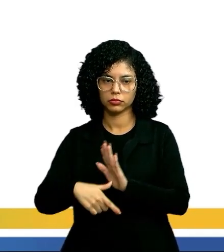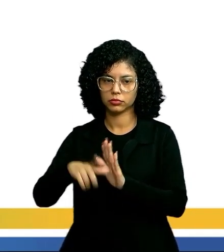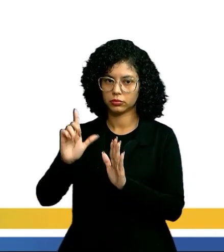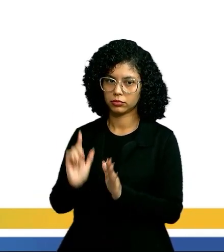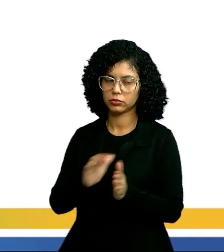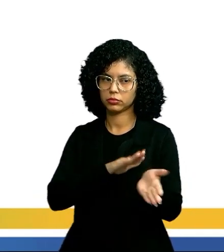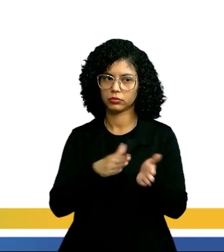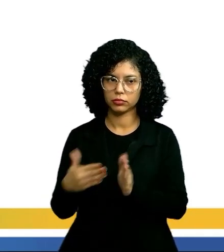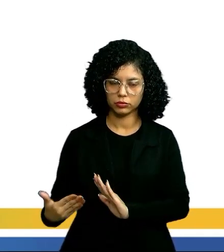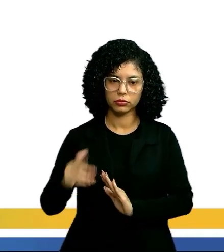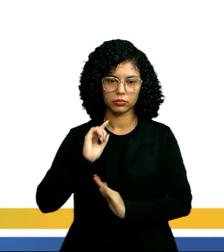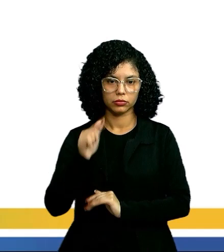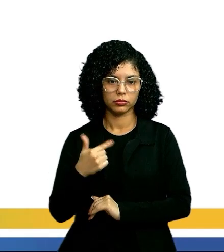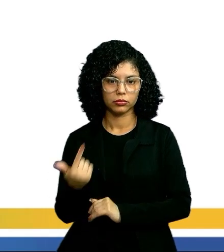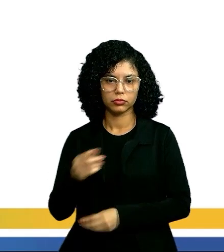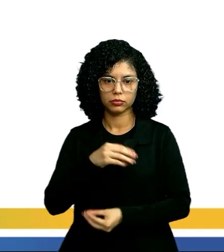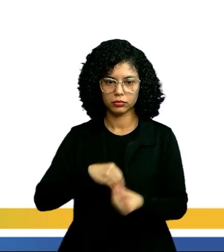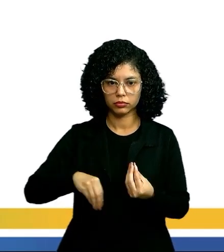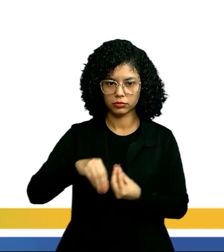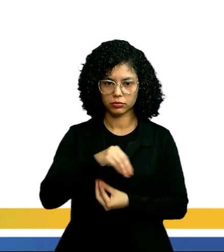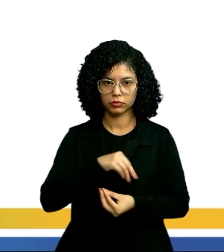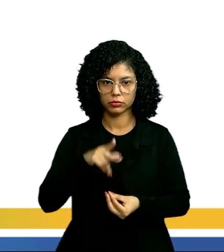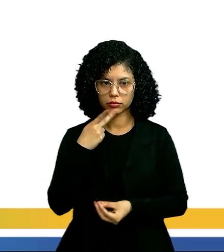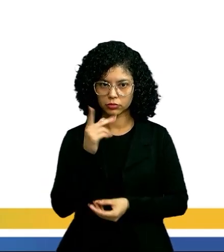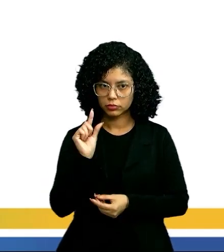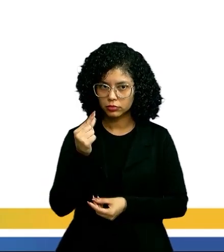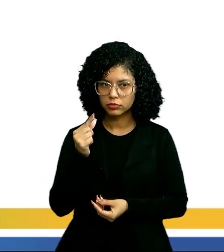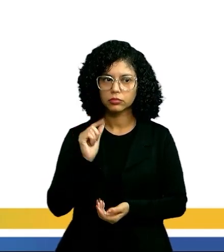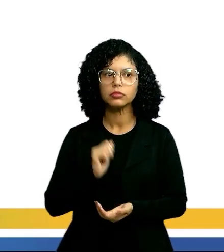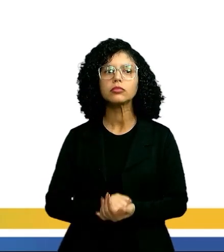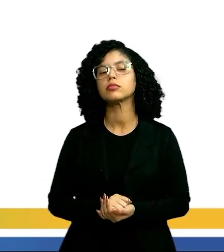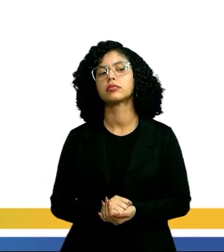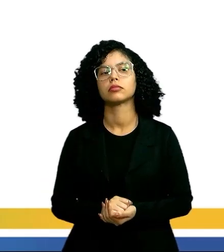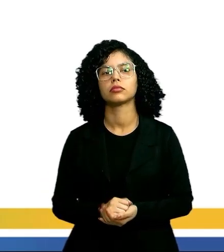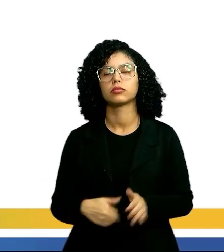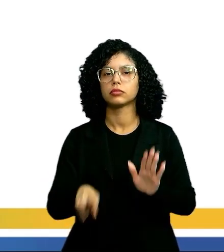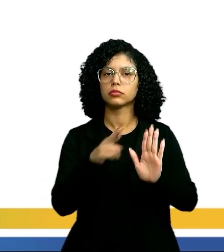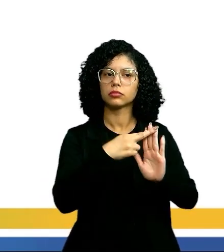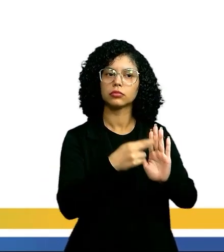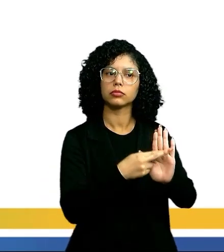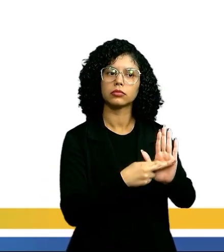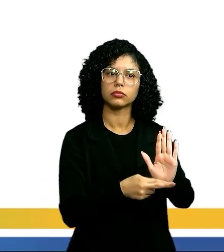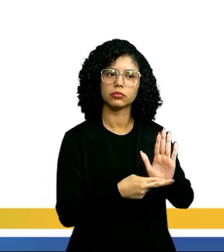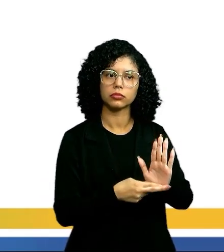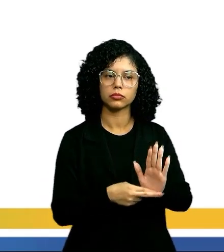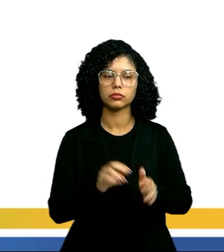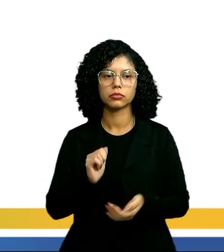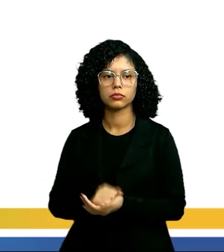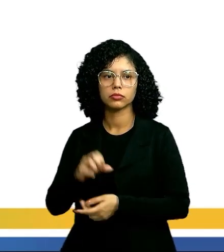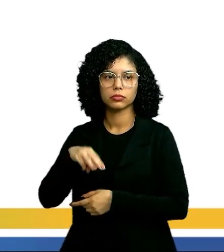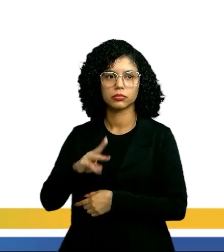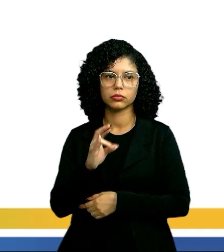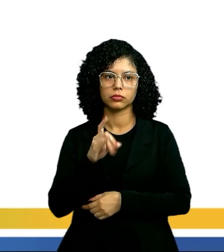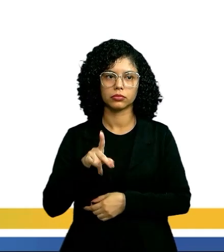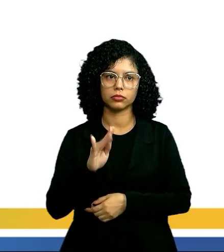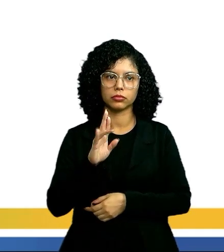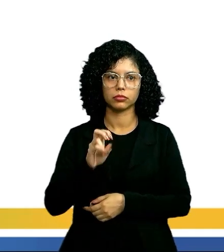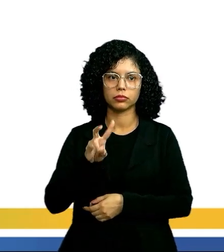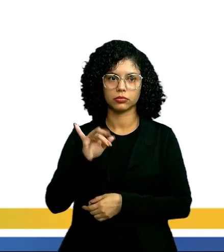Antes de eu passar para a próxima reação, eu vou falar só um pouquinho de uma regra bastante importante, que é a regra